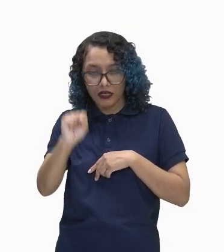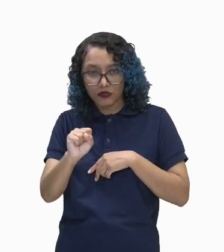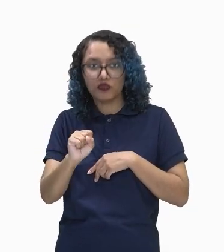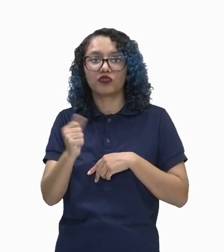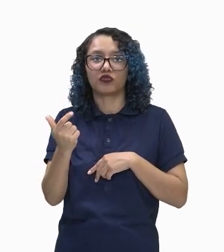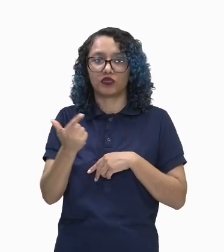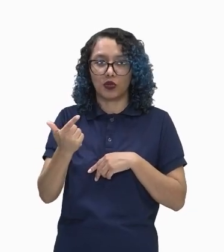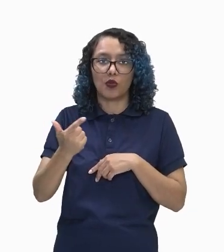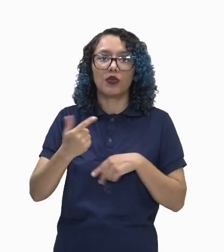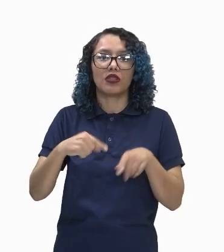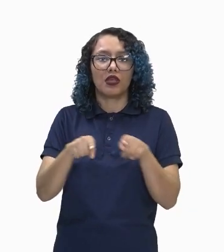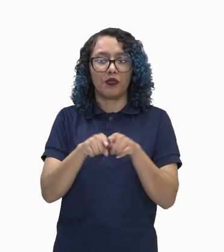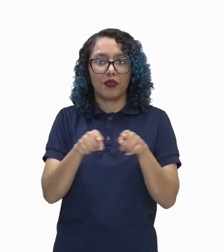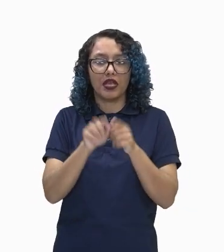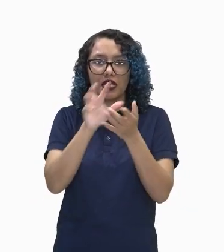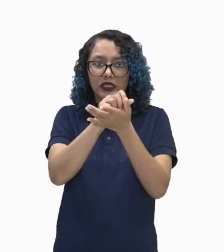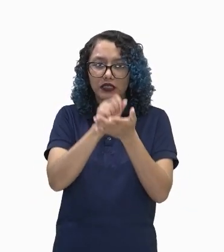mudanças nos